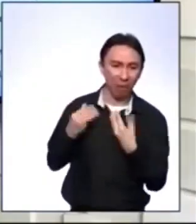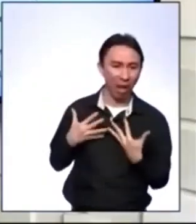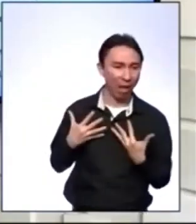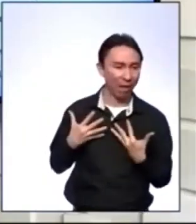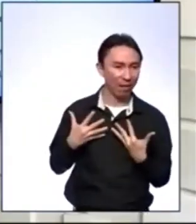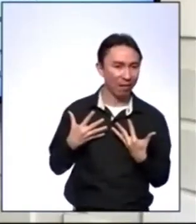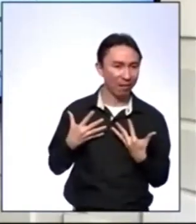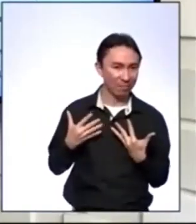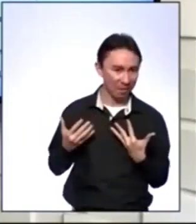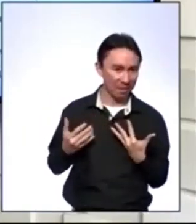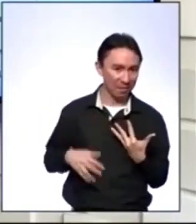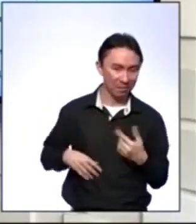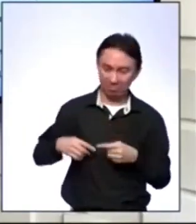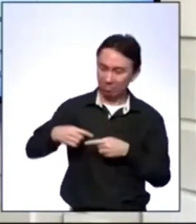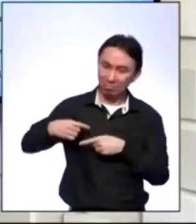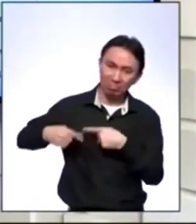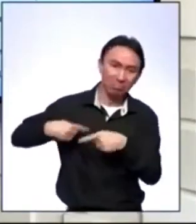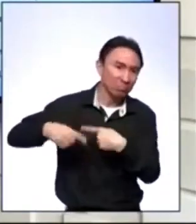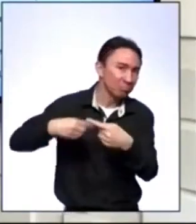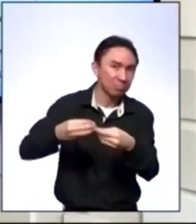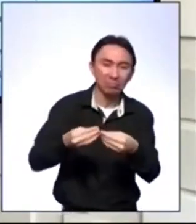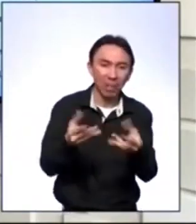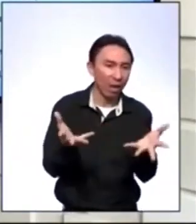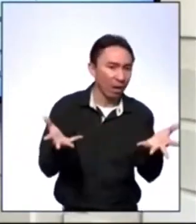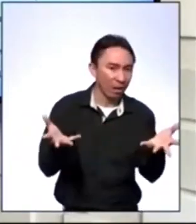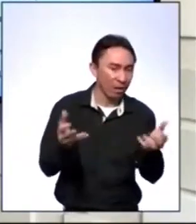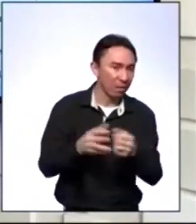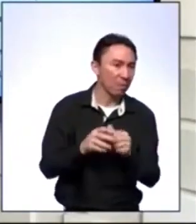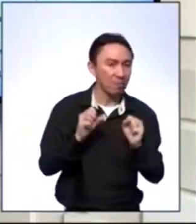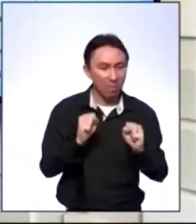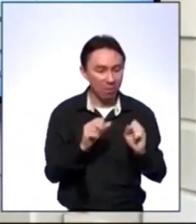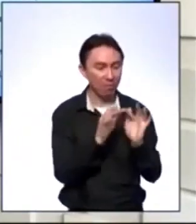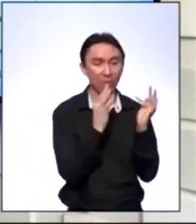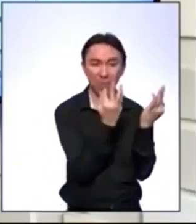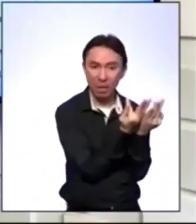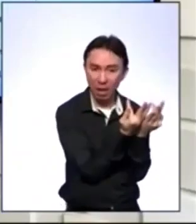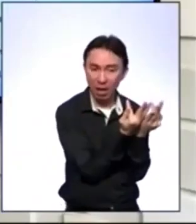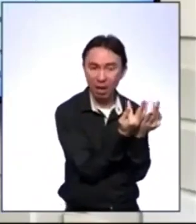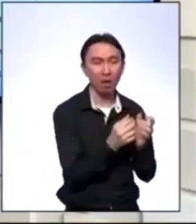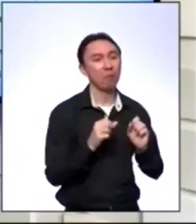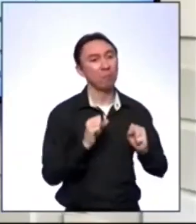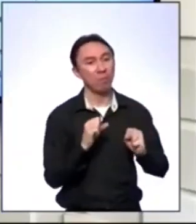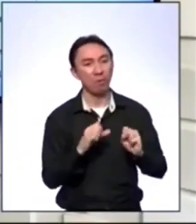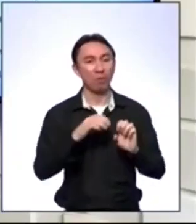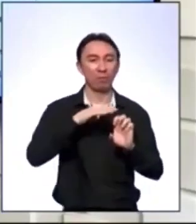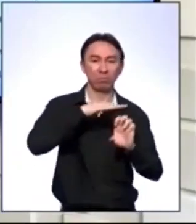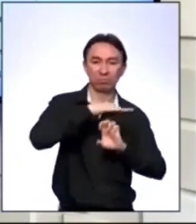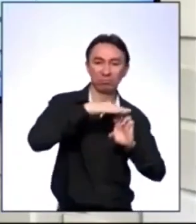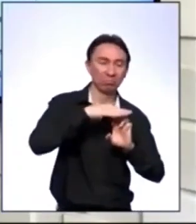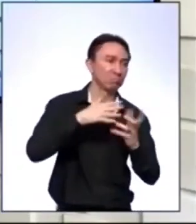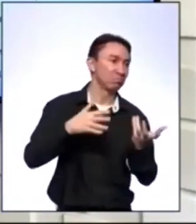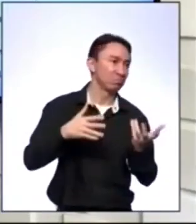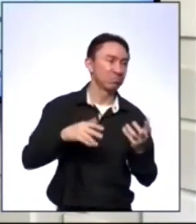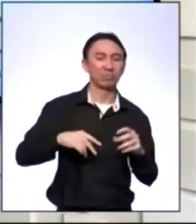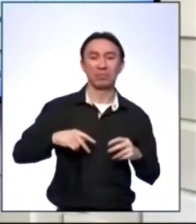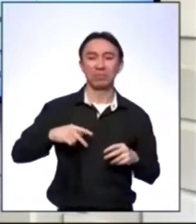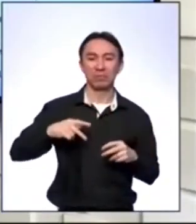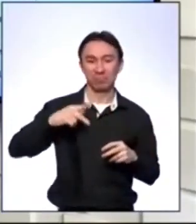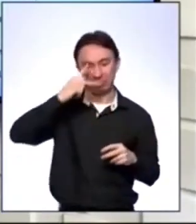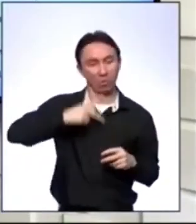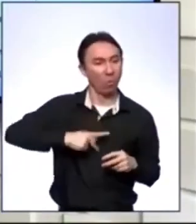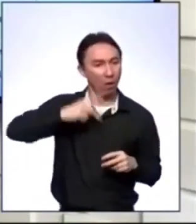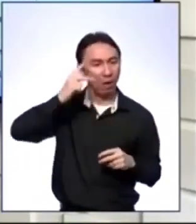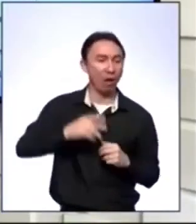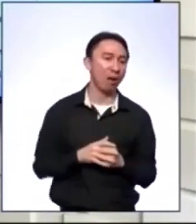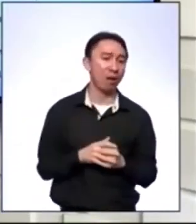para gerações futuras. Elas podem ser familiares, privadas, né? Particulares, podem ser